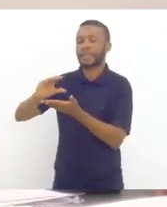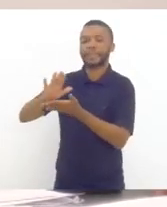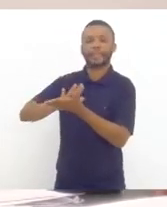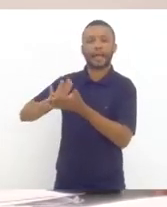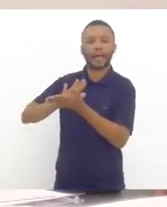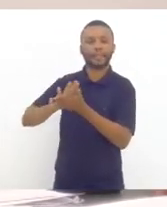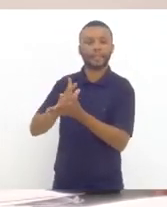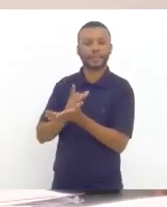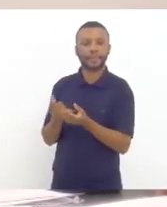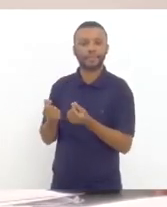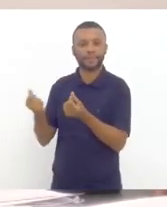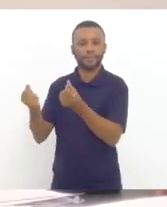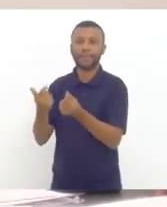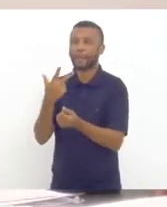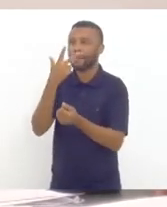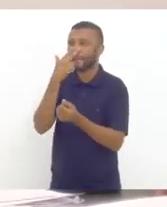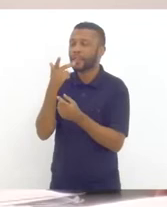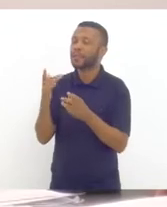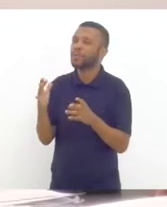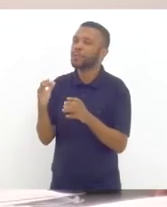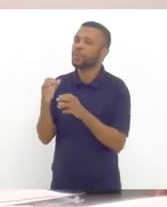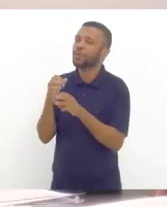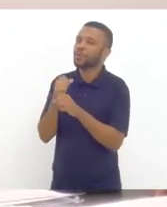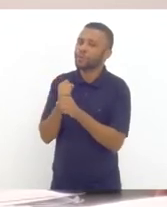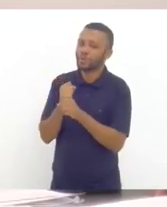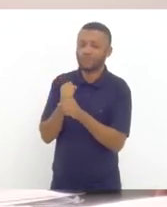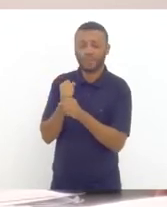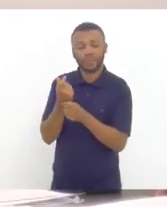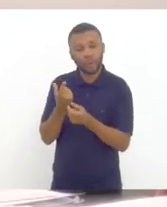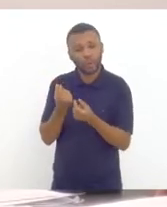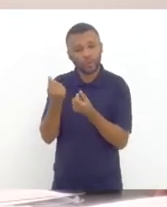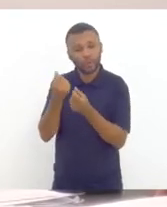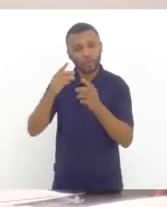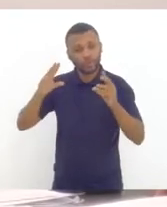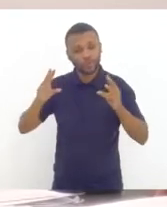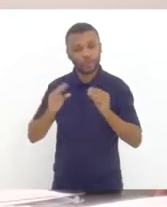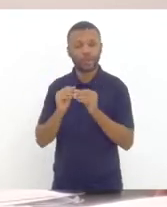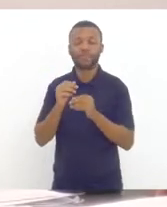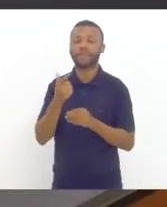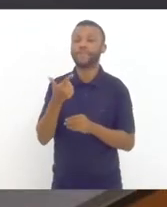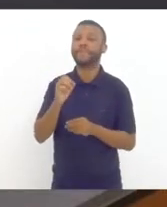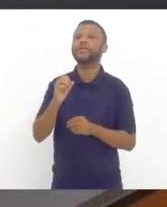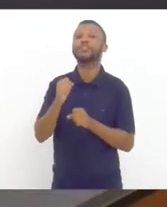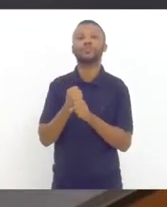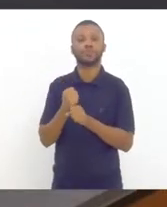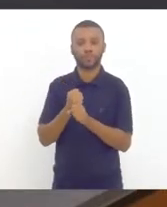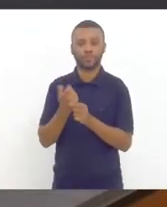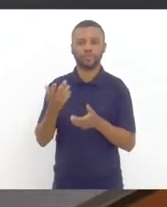é aproximadamente, para ter número redondo, 20 anos.